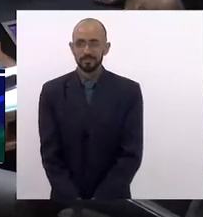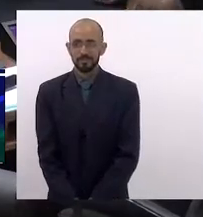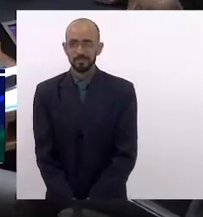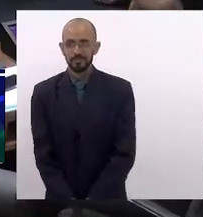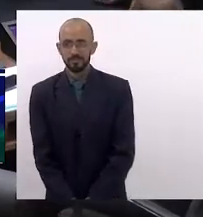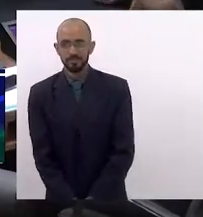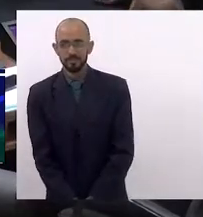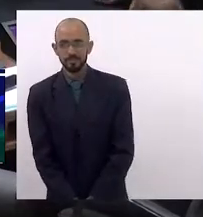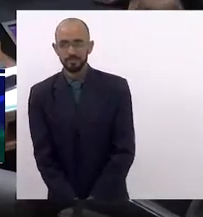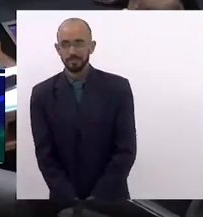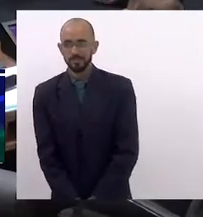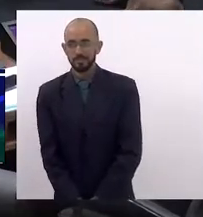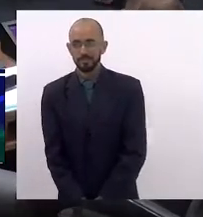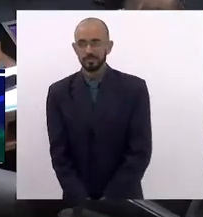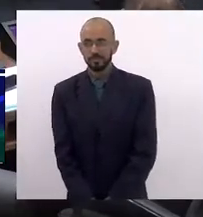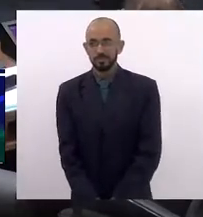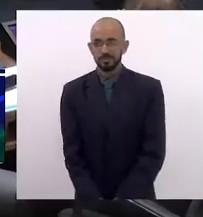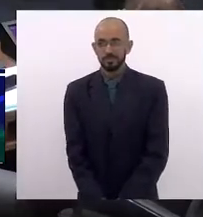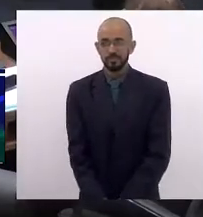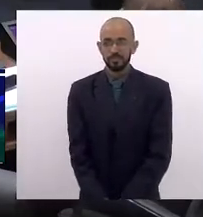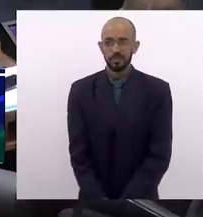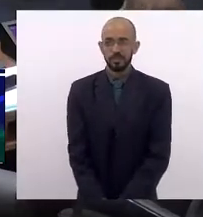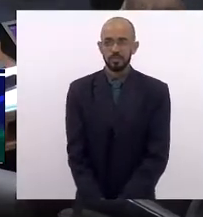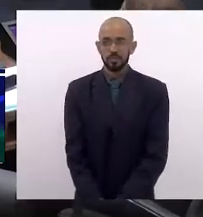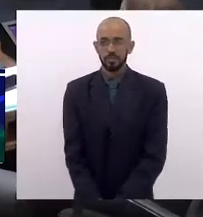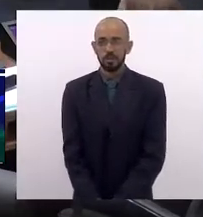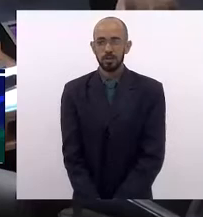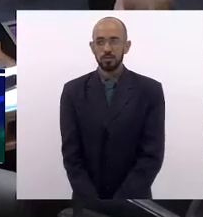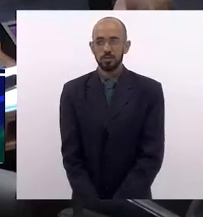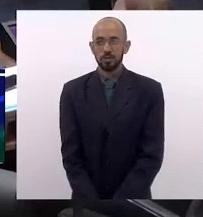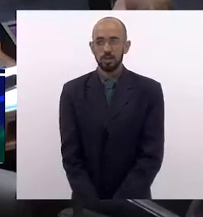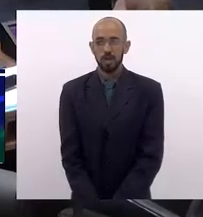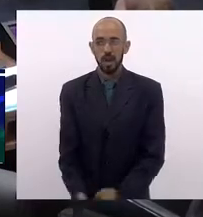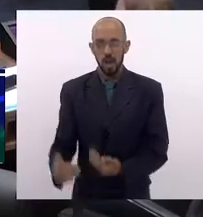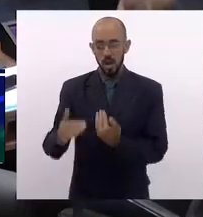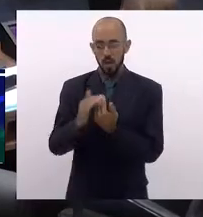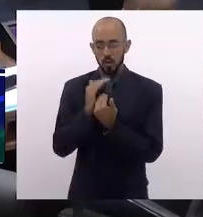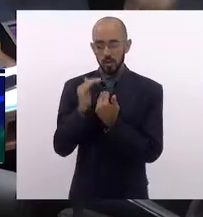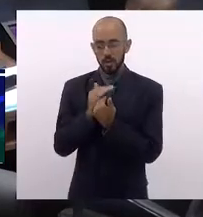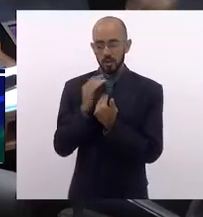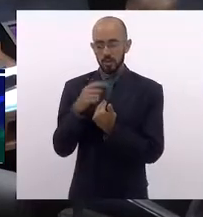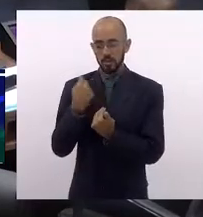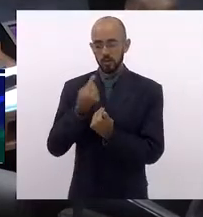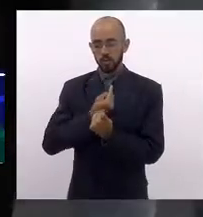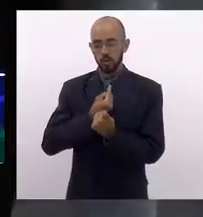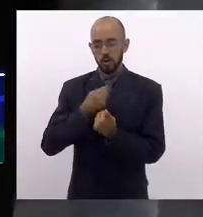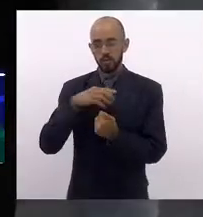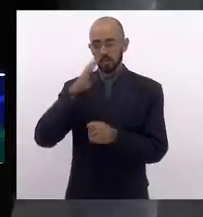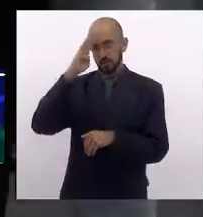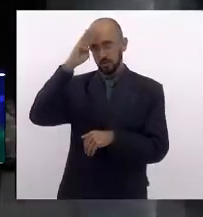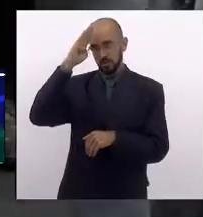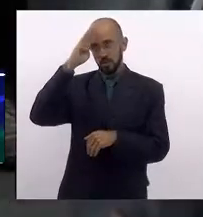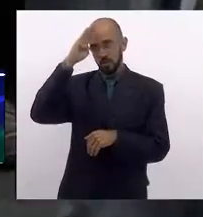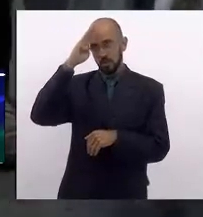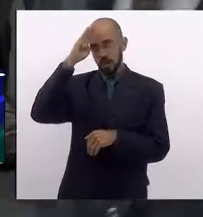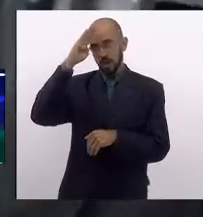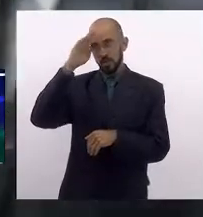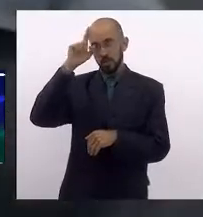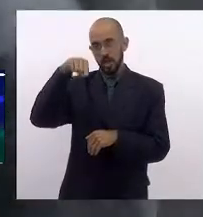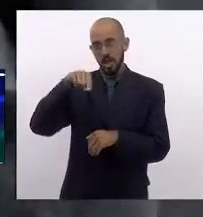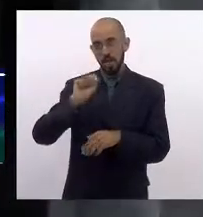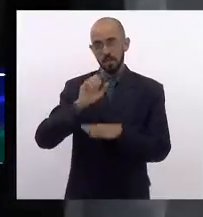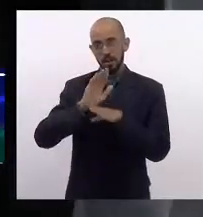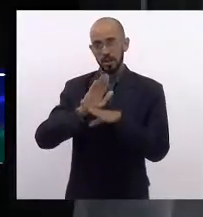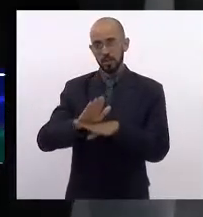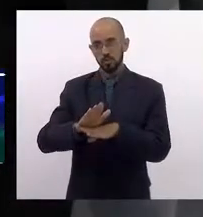a calma na boca Presidente a orientação que nós recebemos do presidente Jair bolsonaro foi